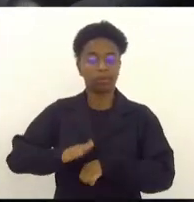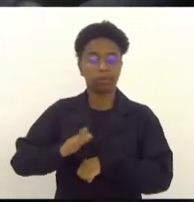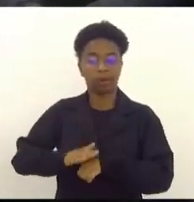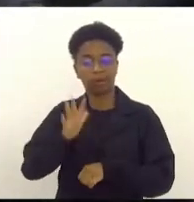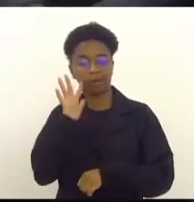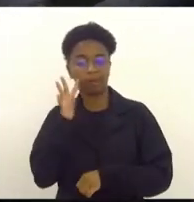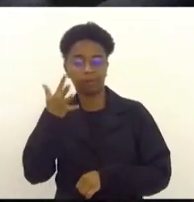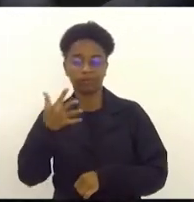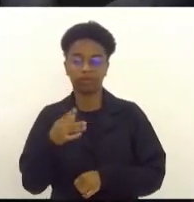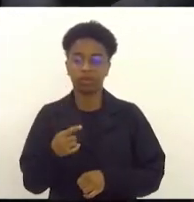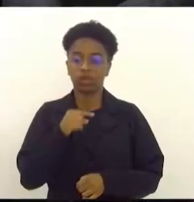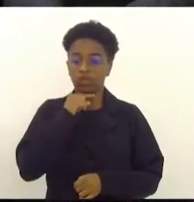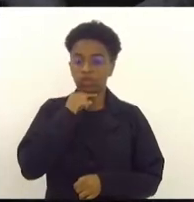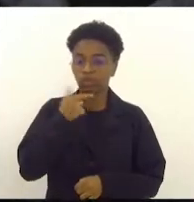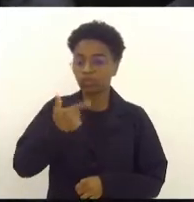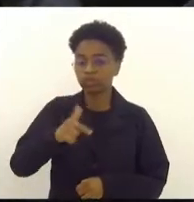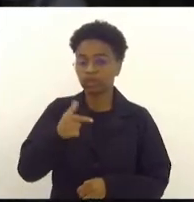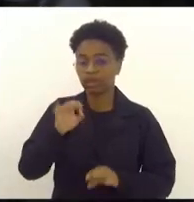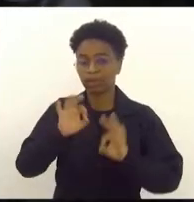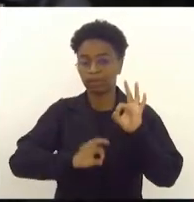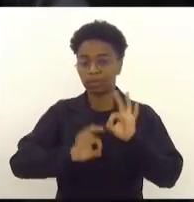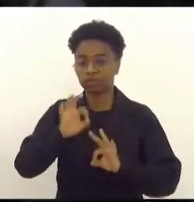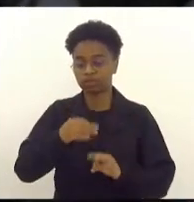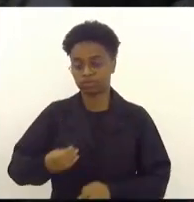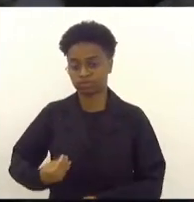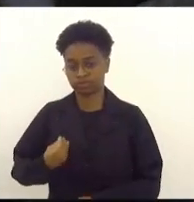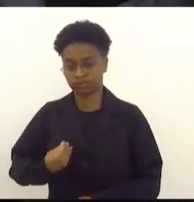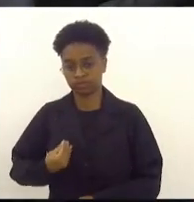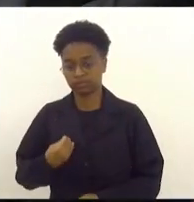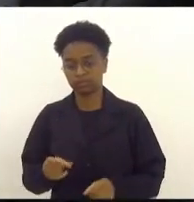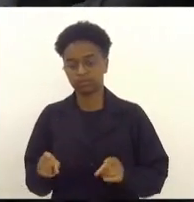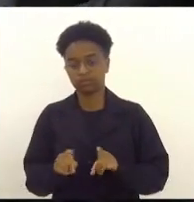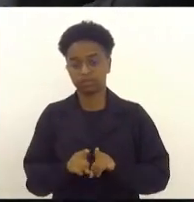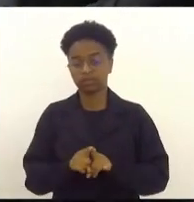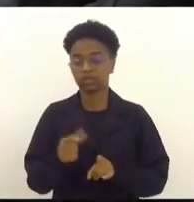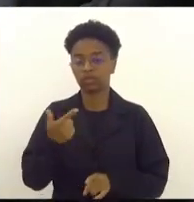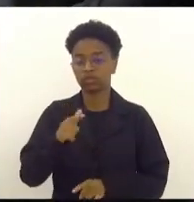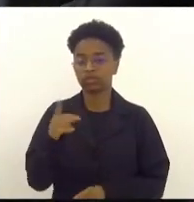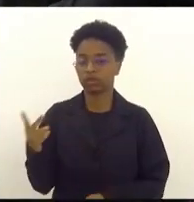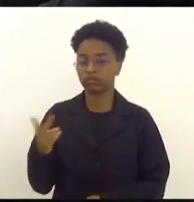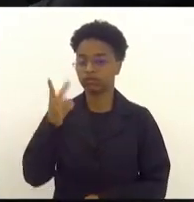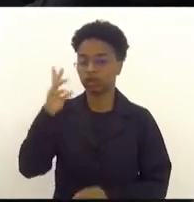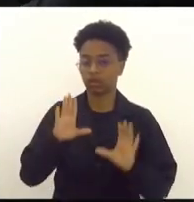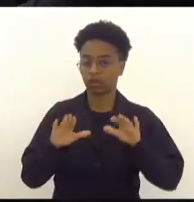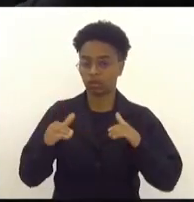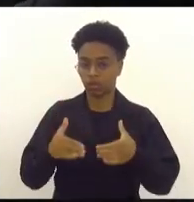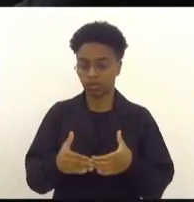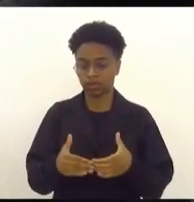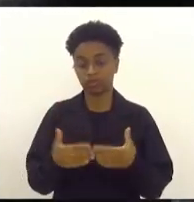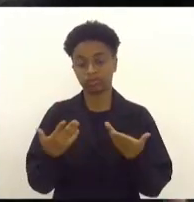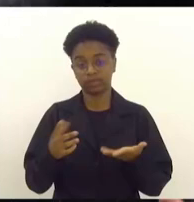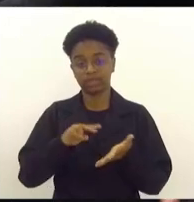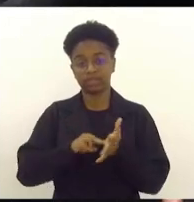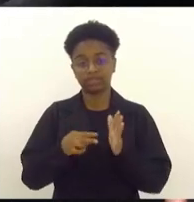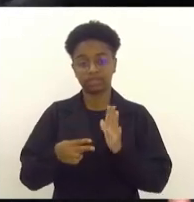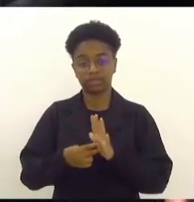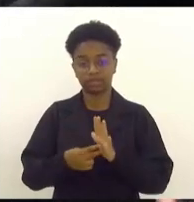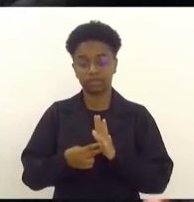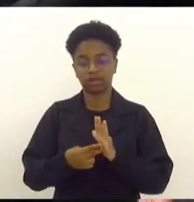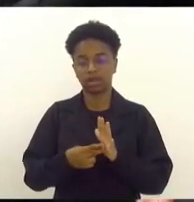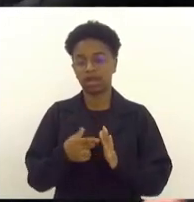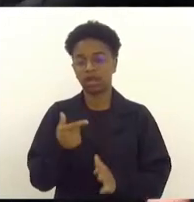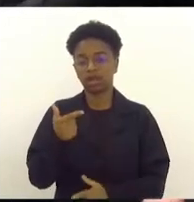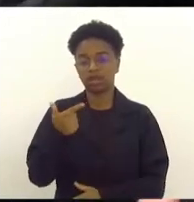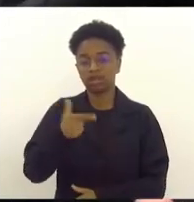não possui projeto de vida e não possui valor comunitário Isto é não goza